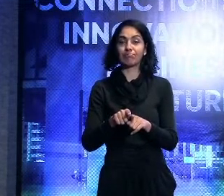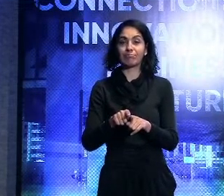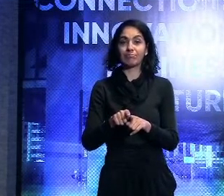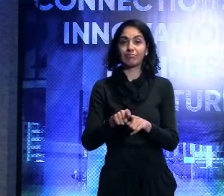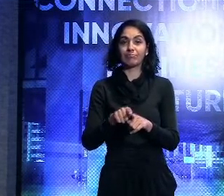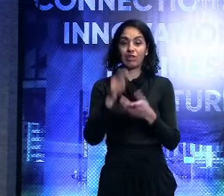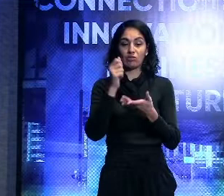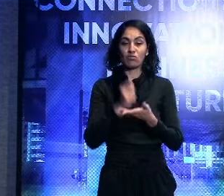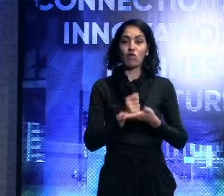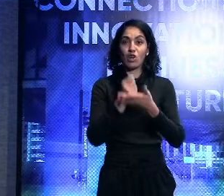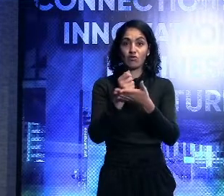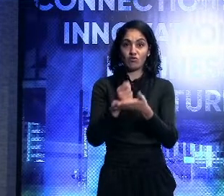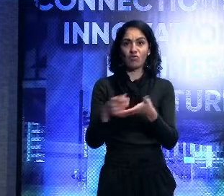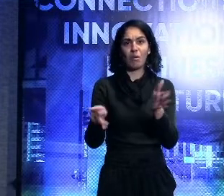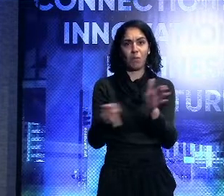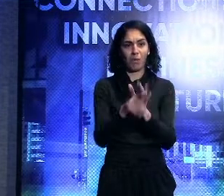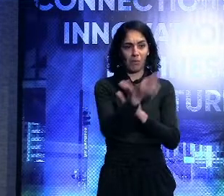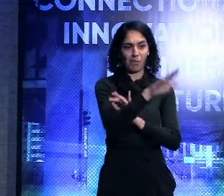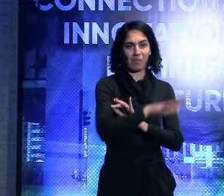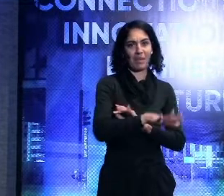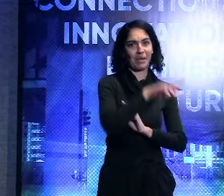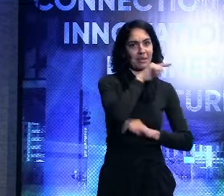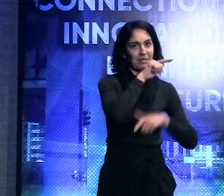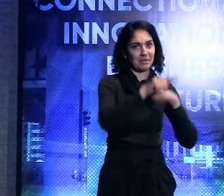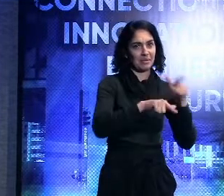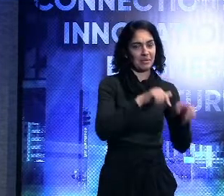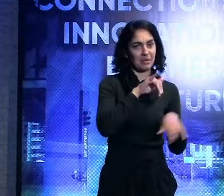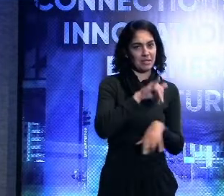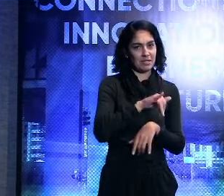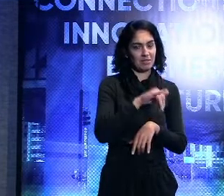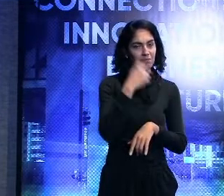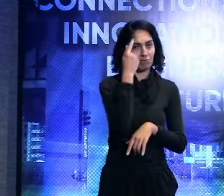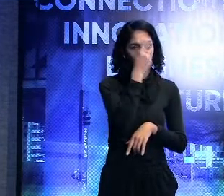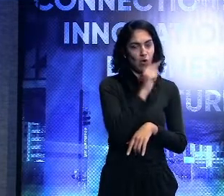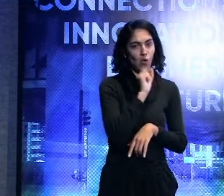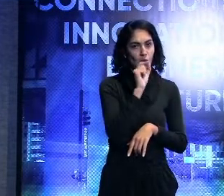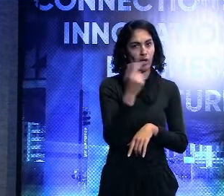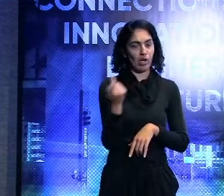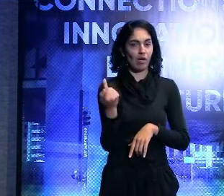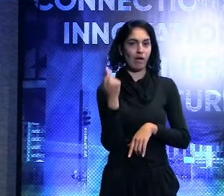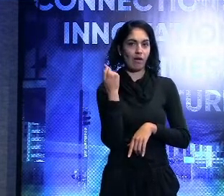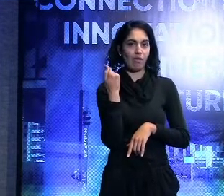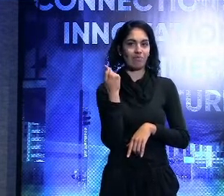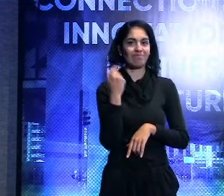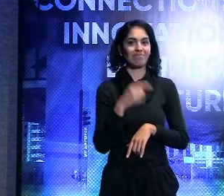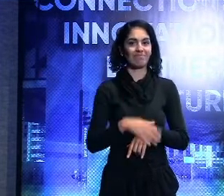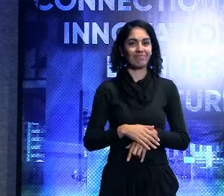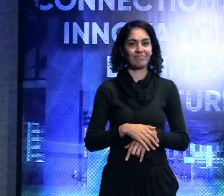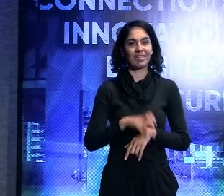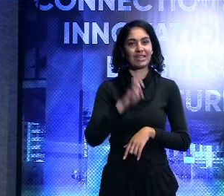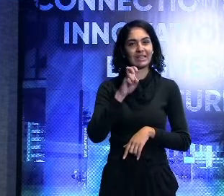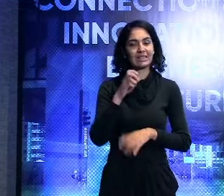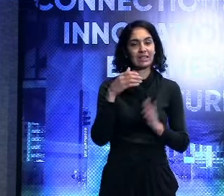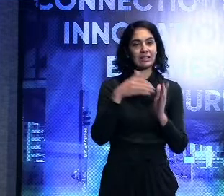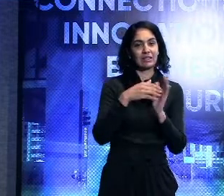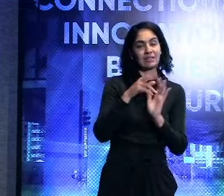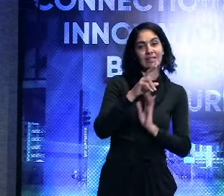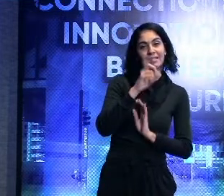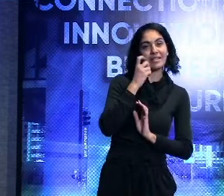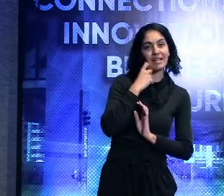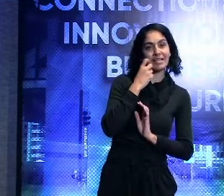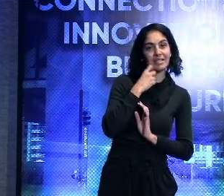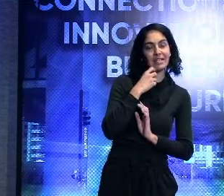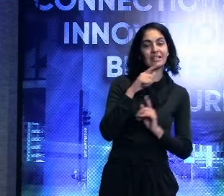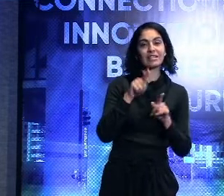para o mercado. Se você nunca viu a carinha de uma Design Sprint, ela é mais ou menos assim. De segunda a sexta, um grande intensivão, uma